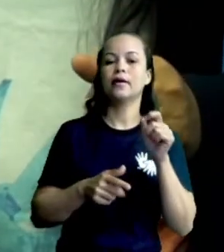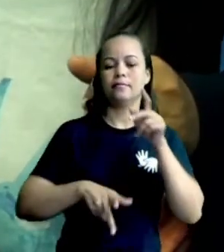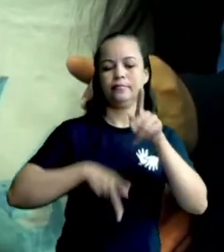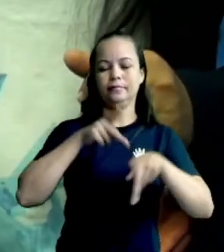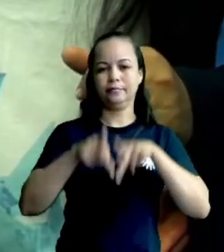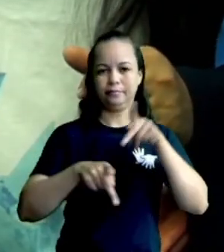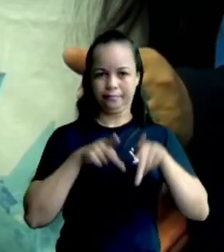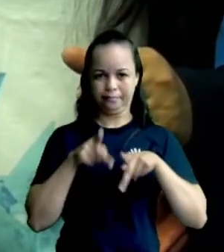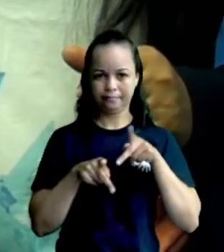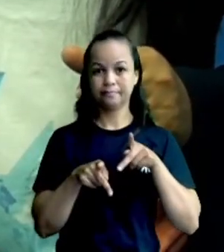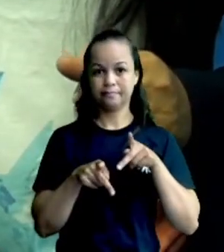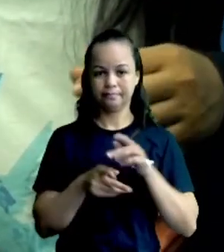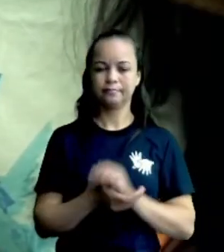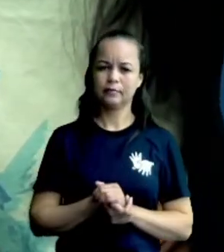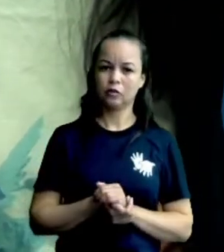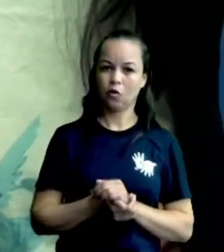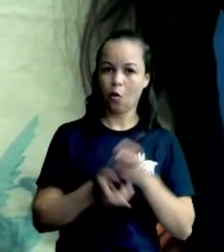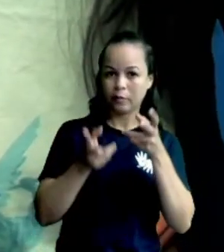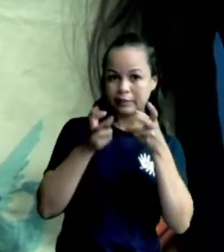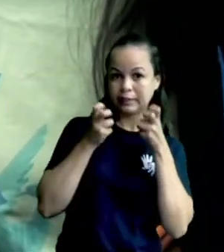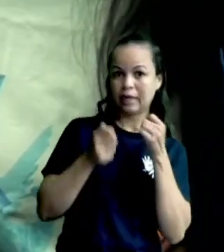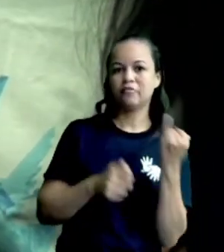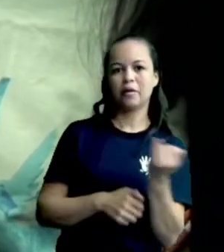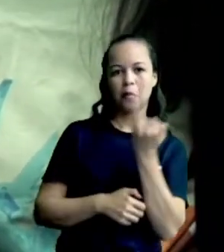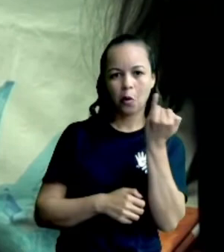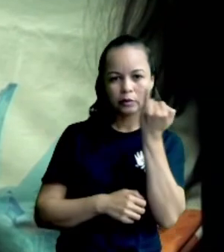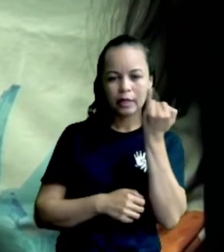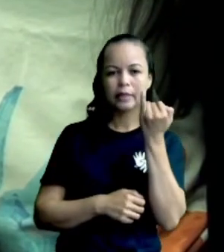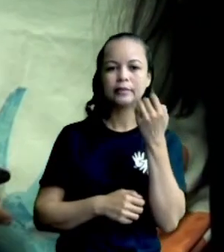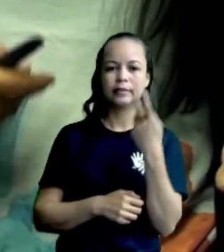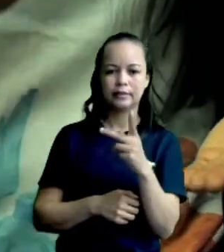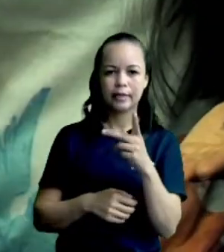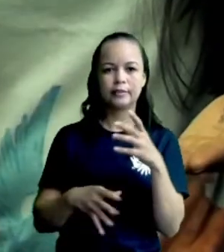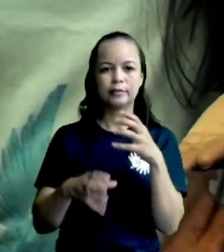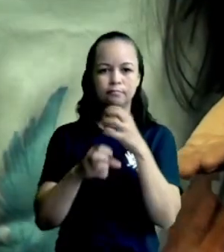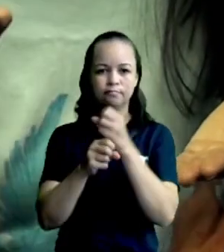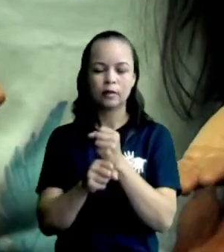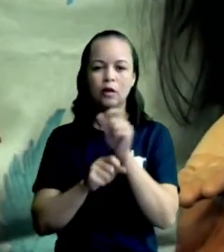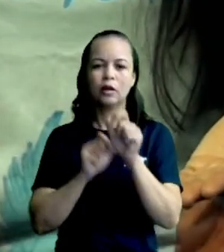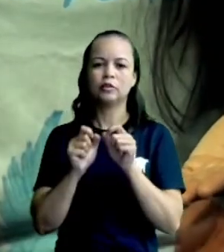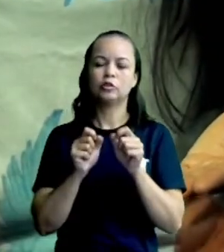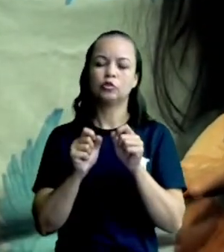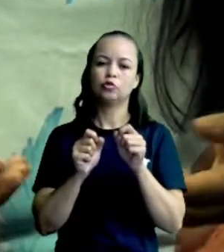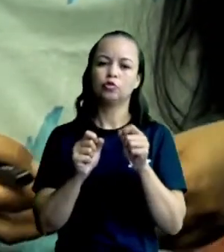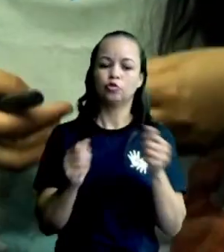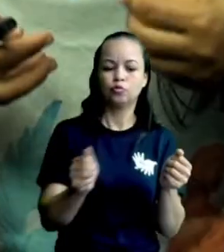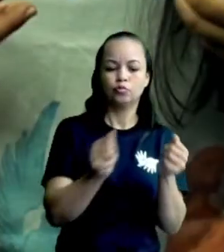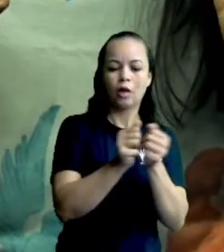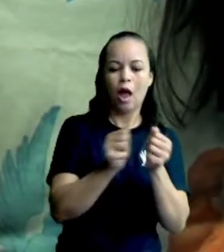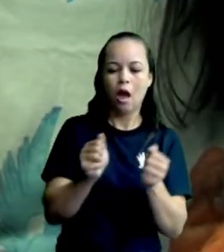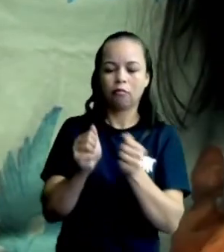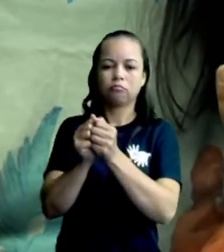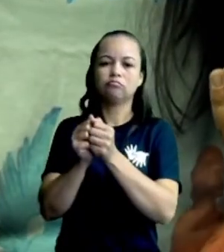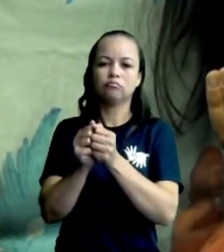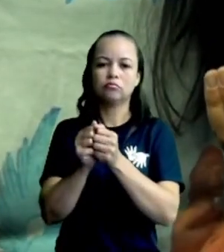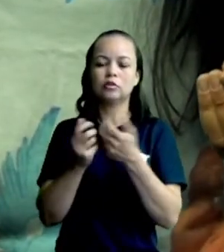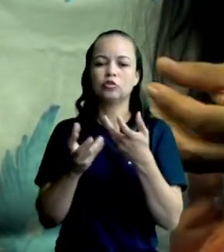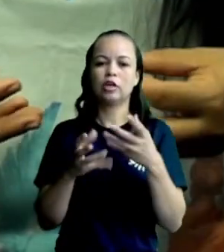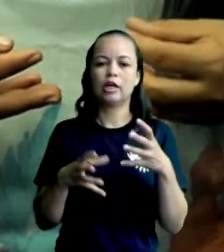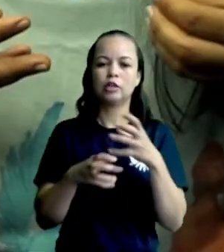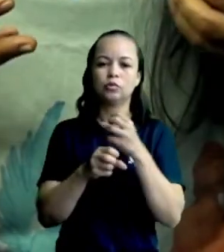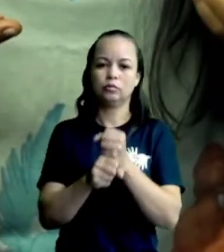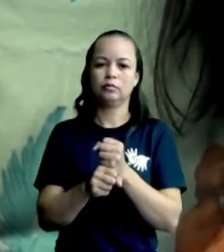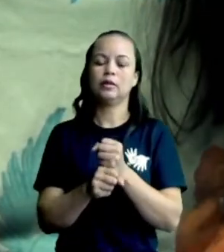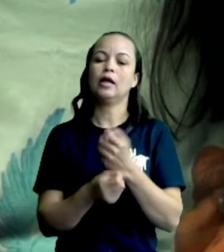como esses dados são importantes. Então, um dado, uma informação, juntando com outra, gerando